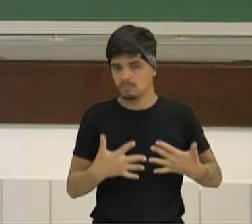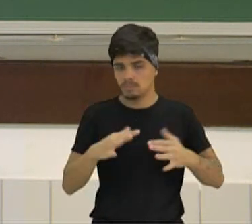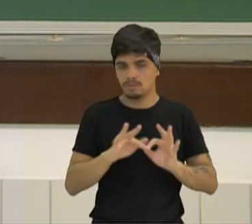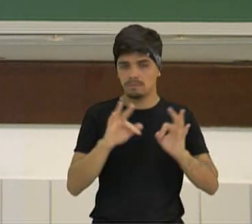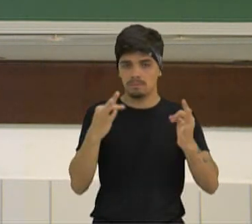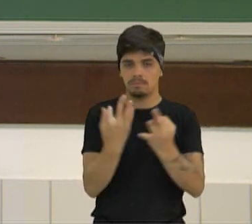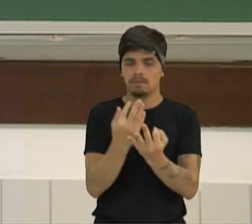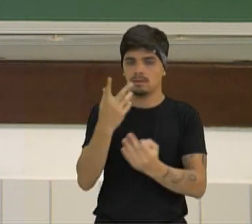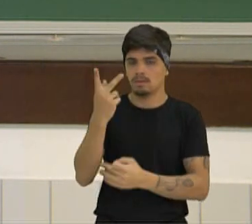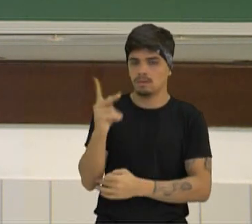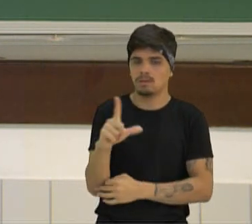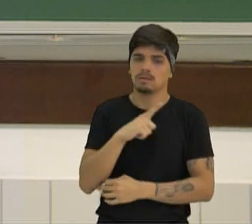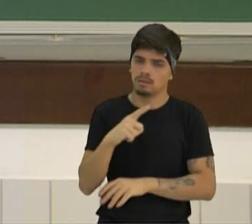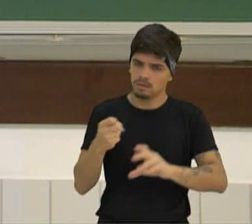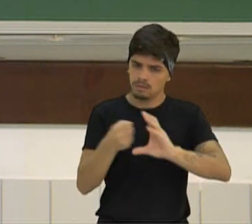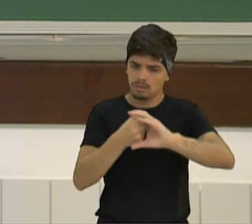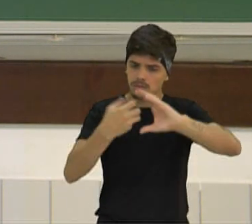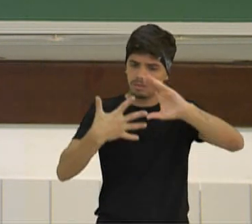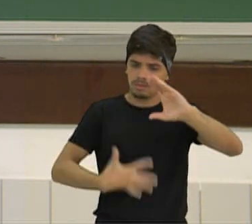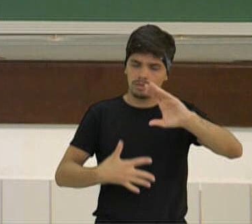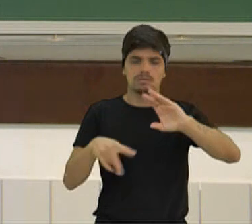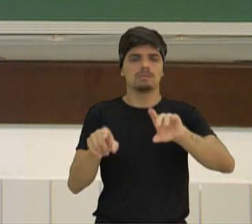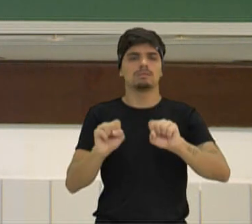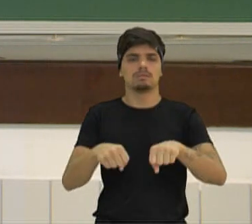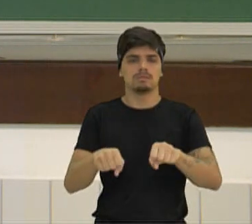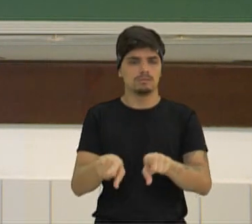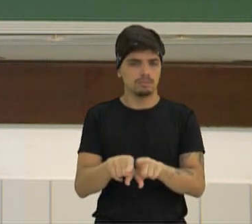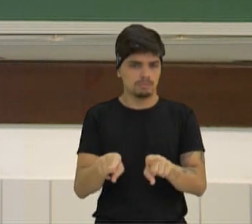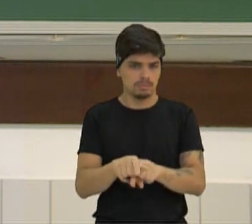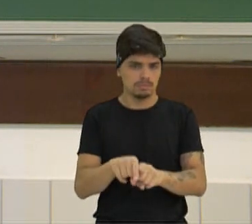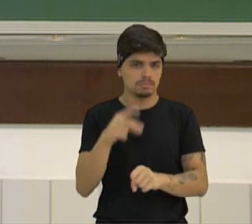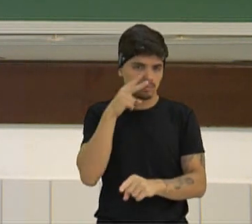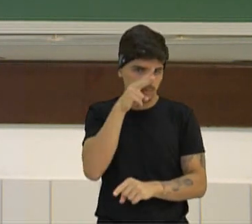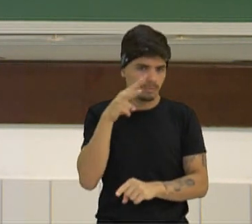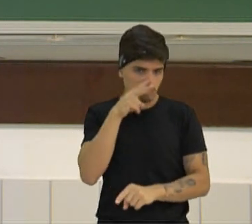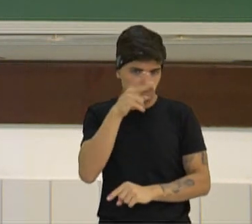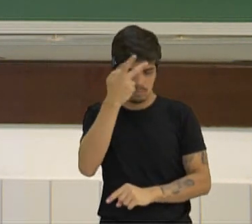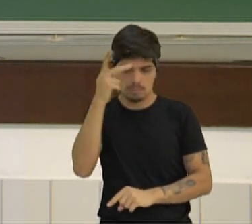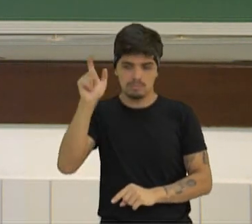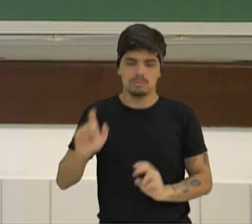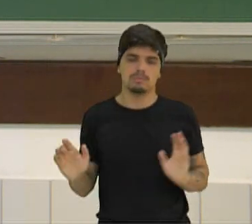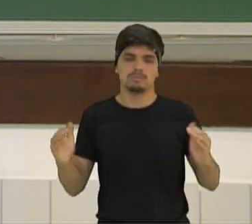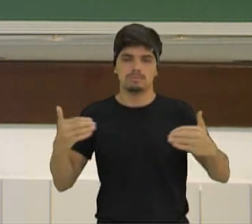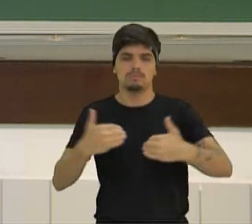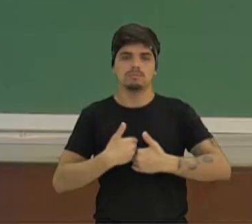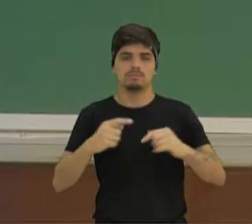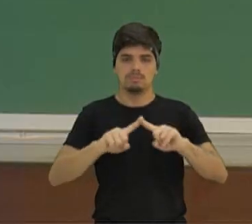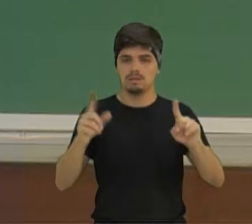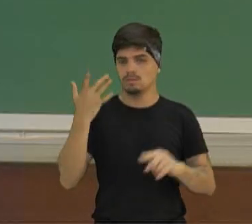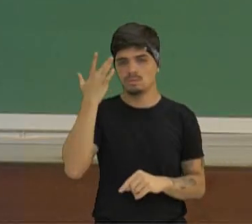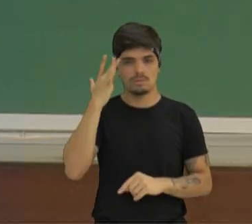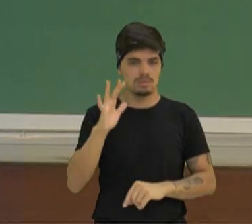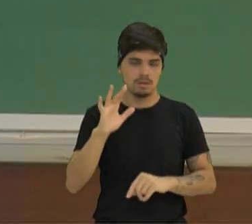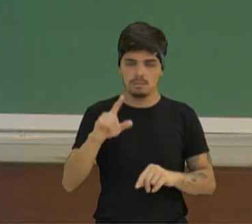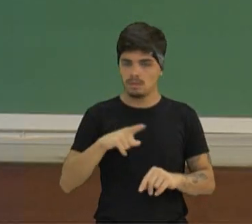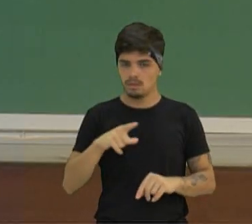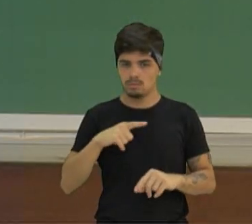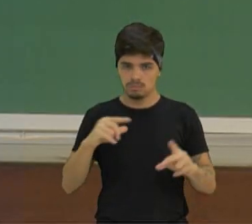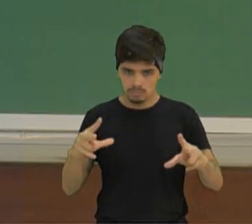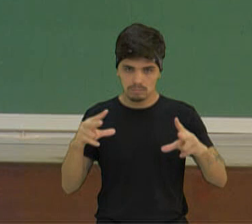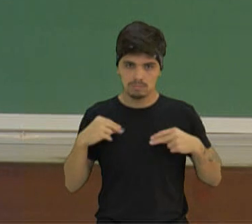que na família dele as pessoas têm características que características fortes de quem é autista mas não sabem não